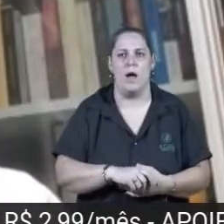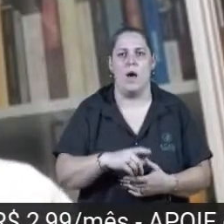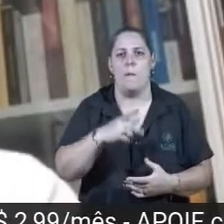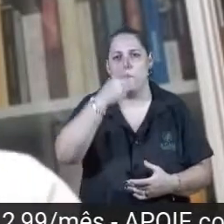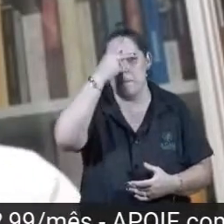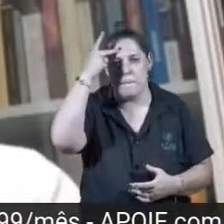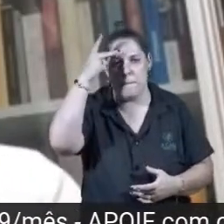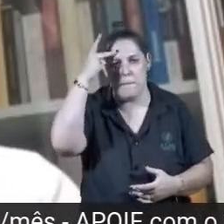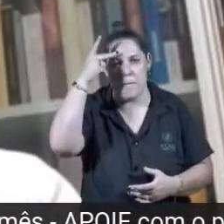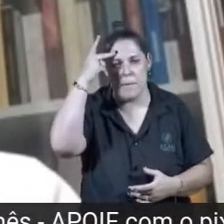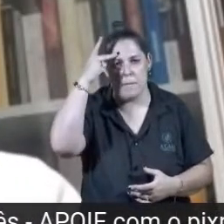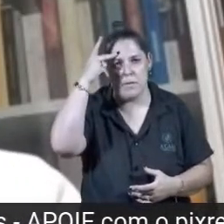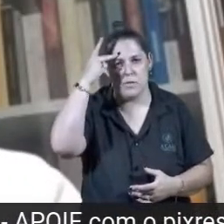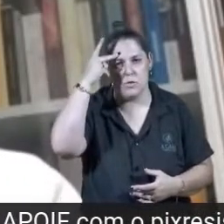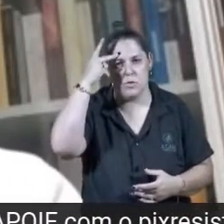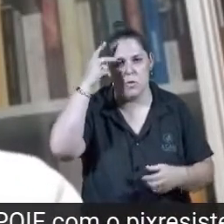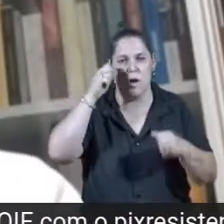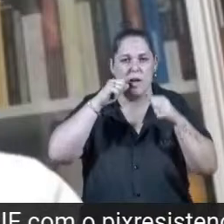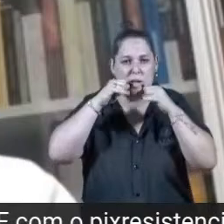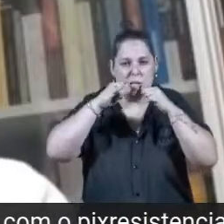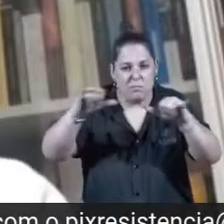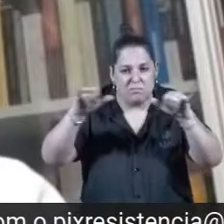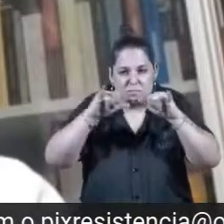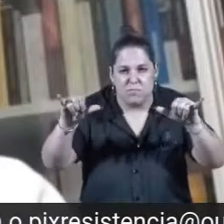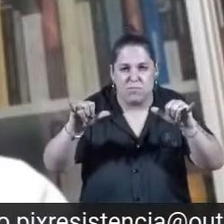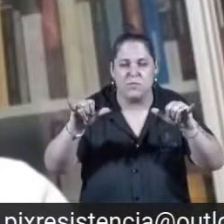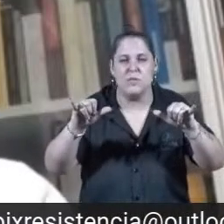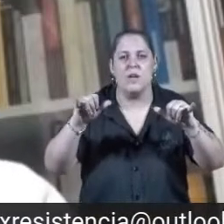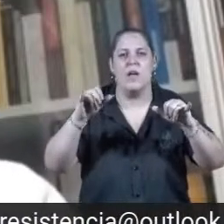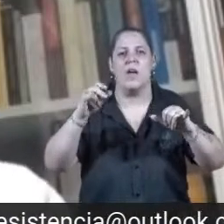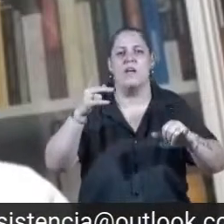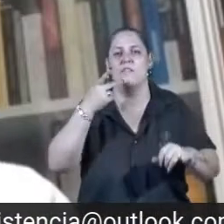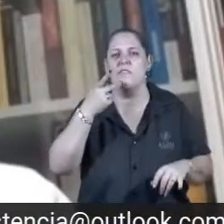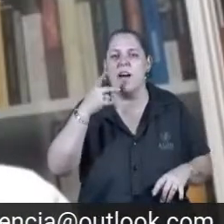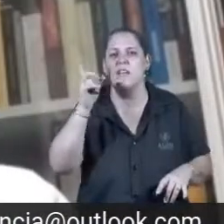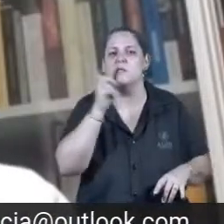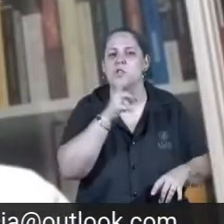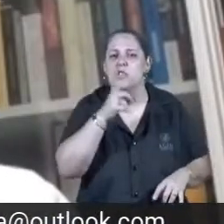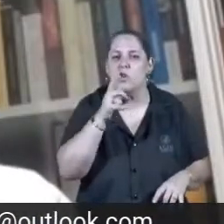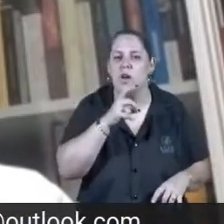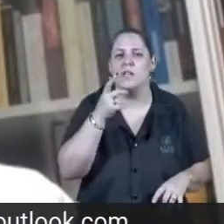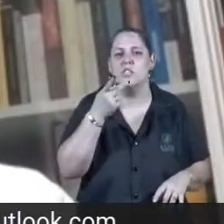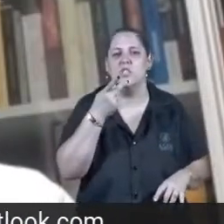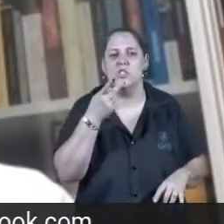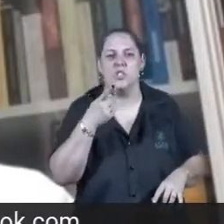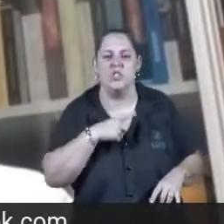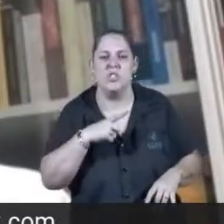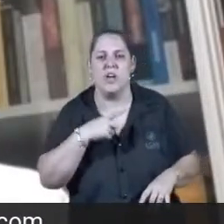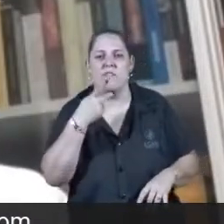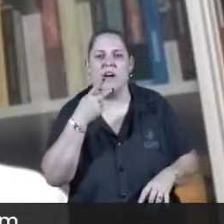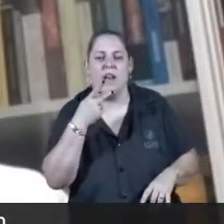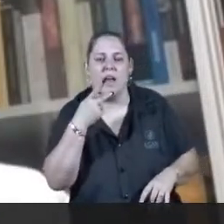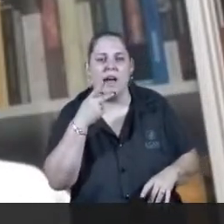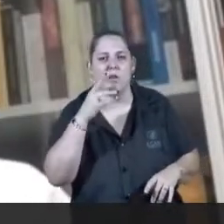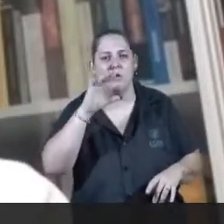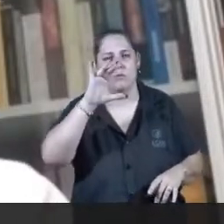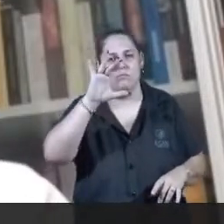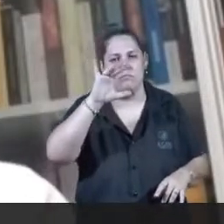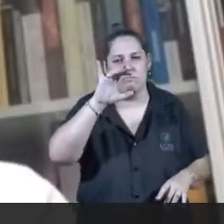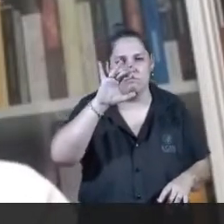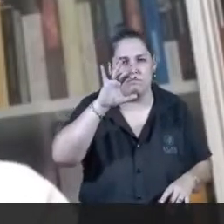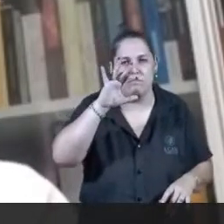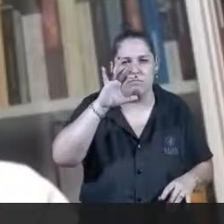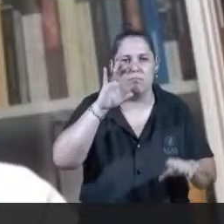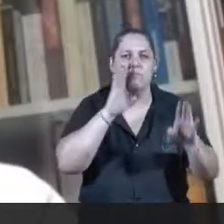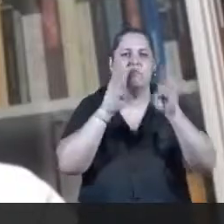de, podemos dizer assim, de fake news, que o havia agredido pelas redes sociais. Ele nos deu ali uma